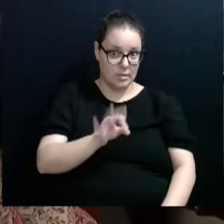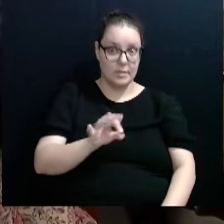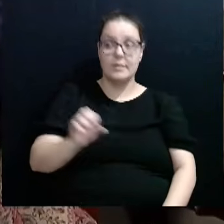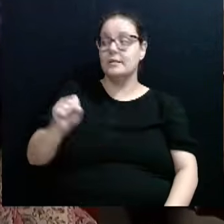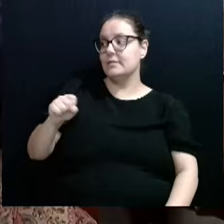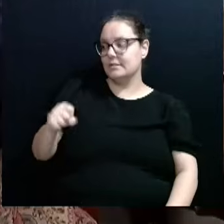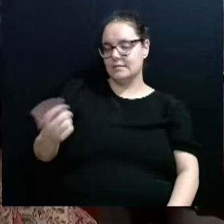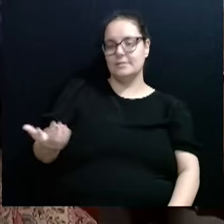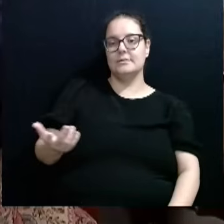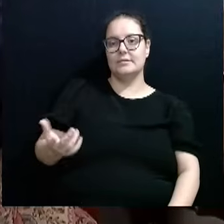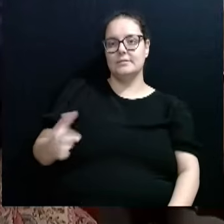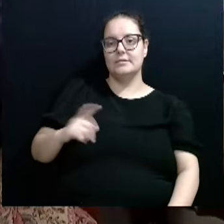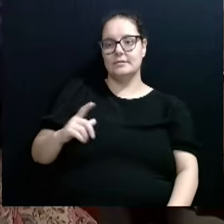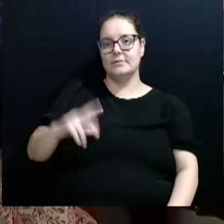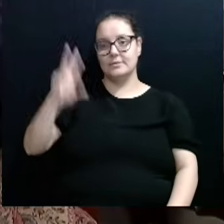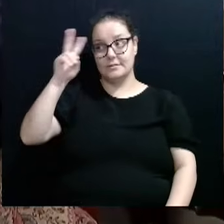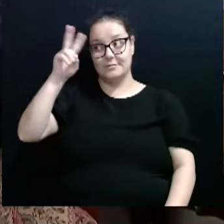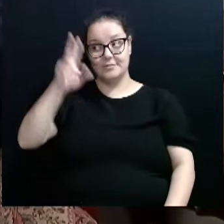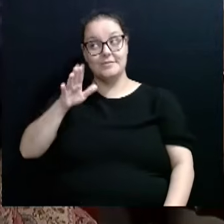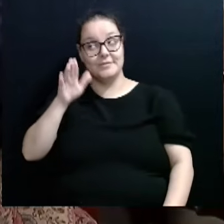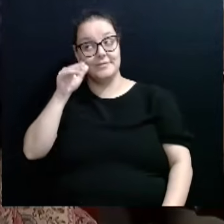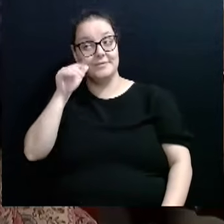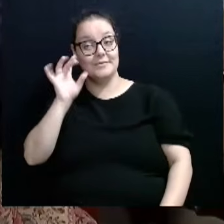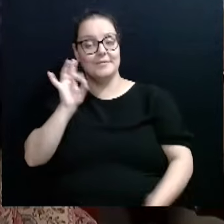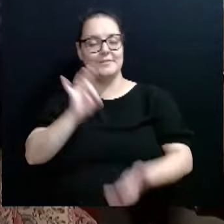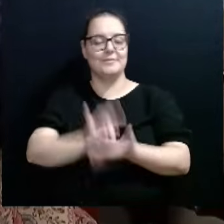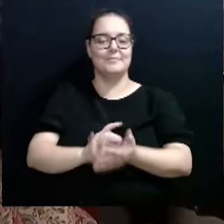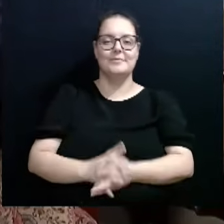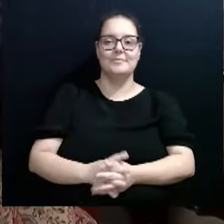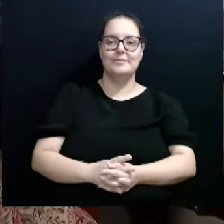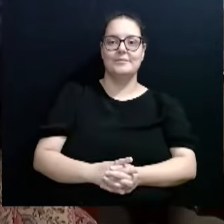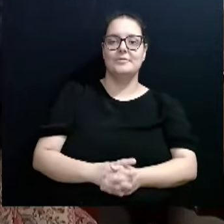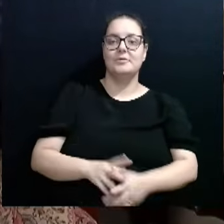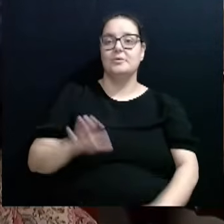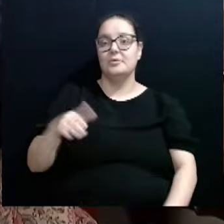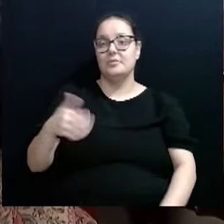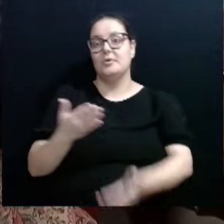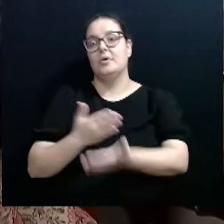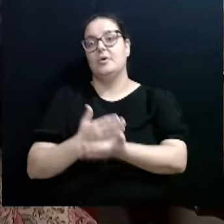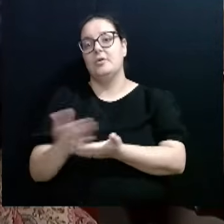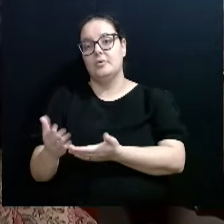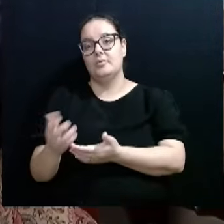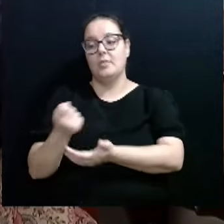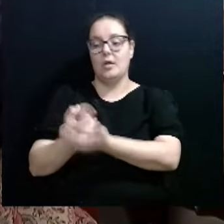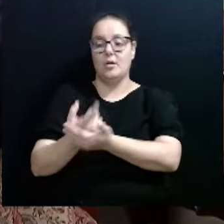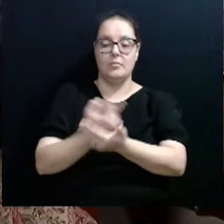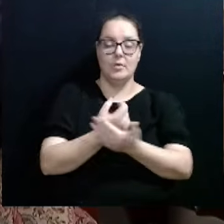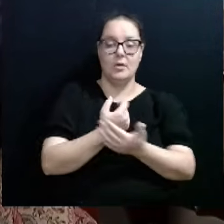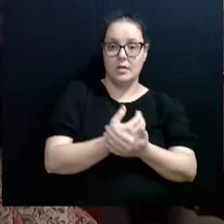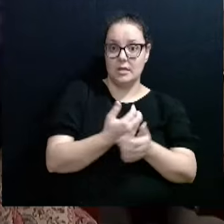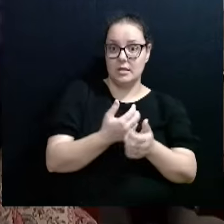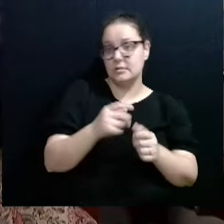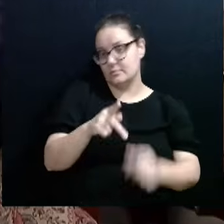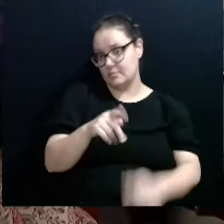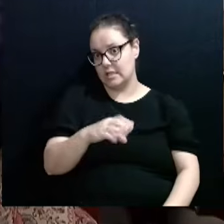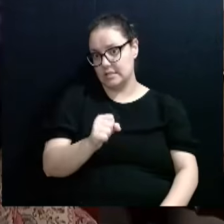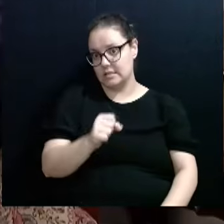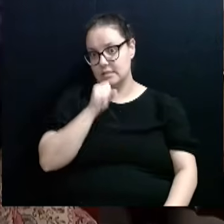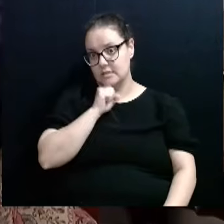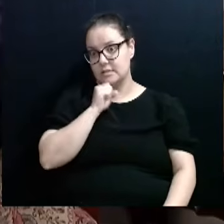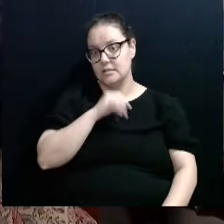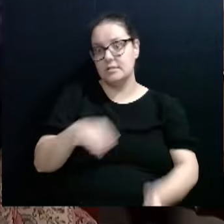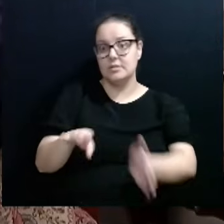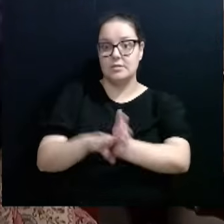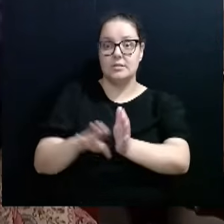fato bem curioso, realmente. Quando eu comecei a comprar as antiguidades e chegava em casa com as peças,